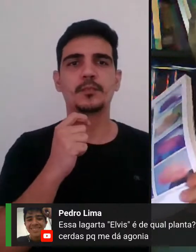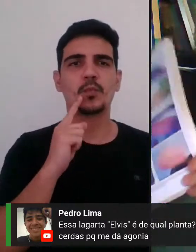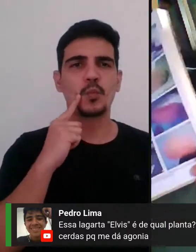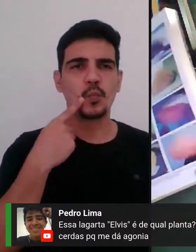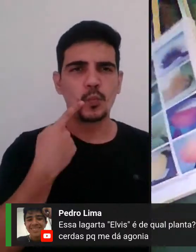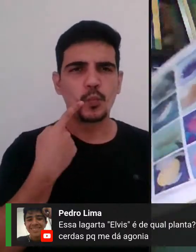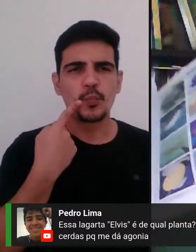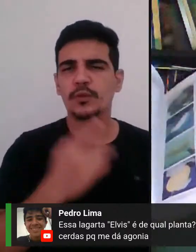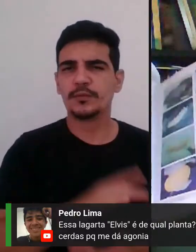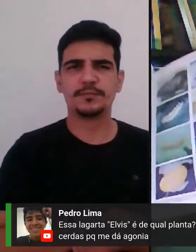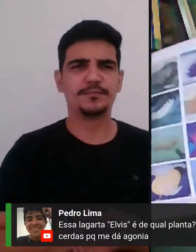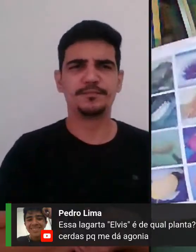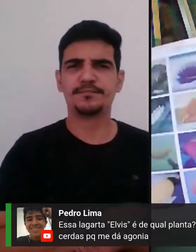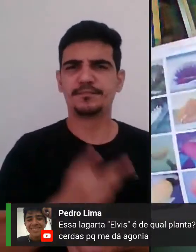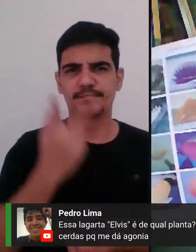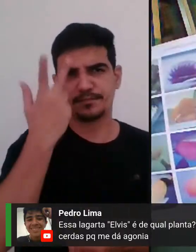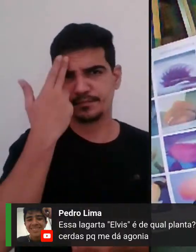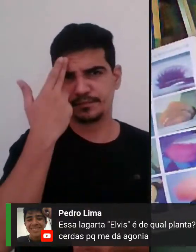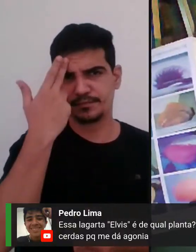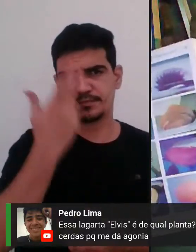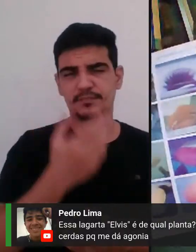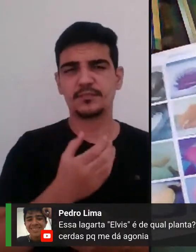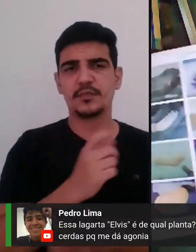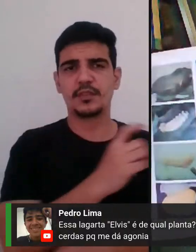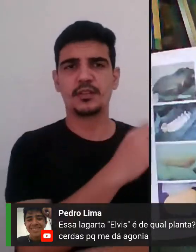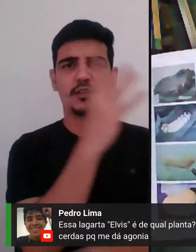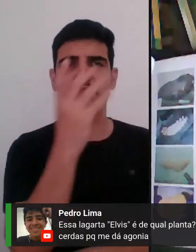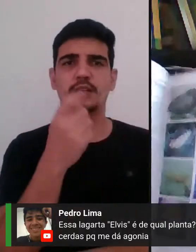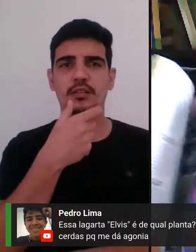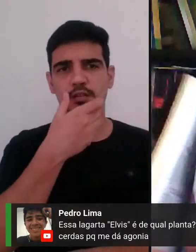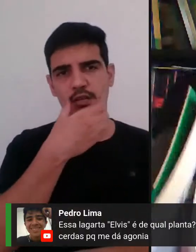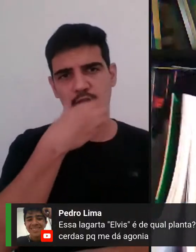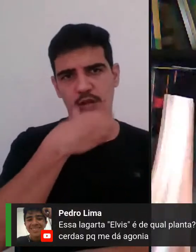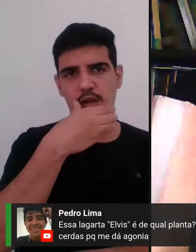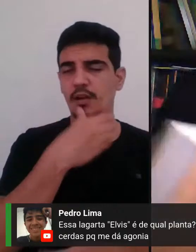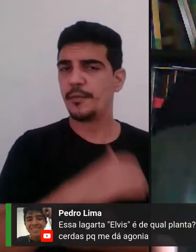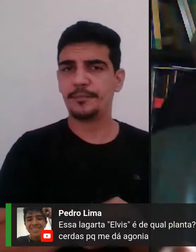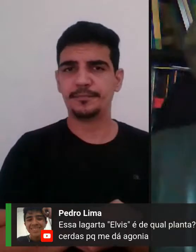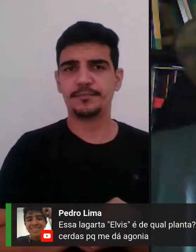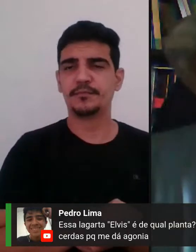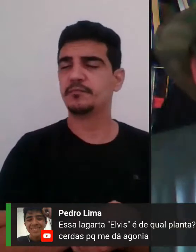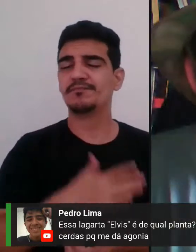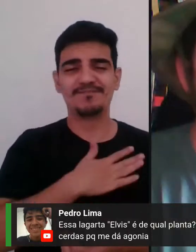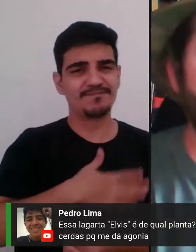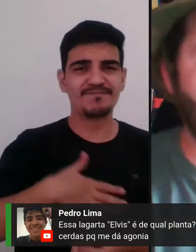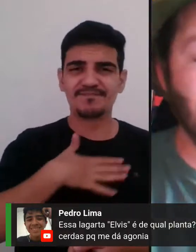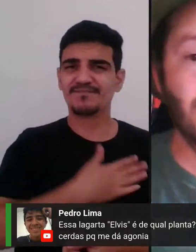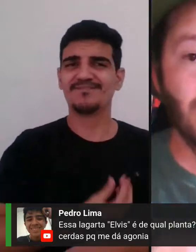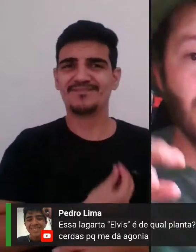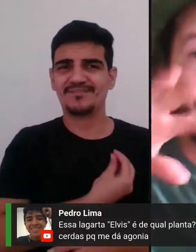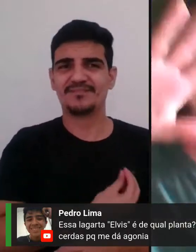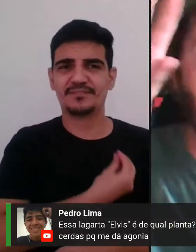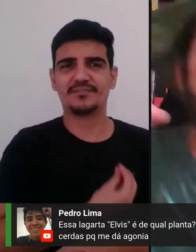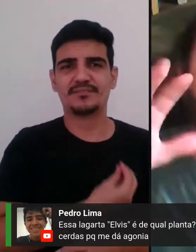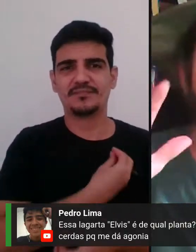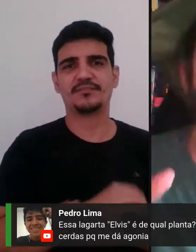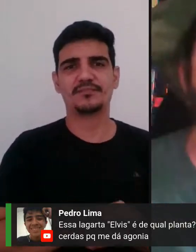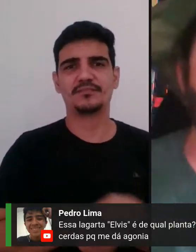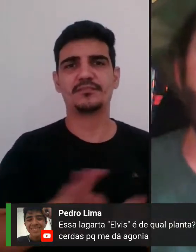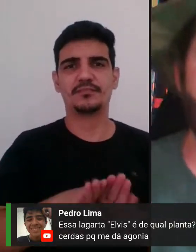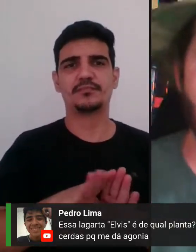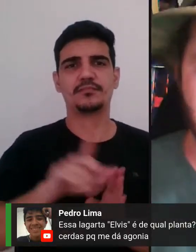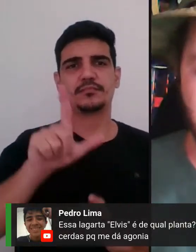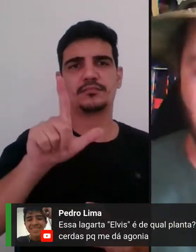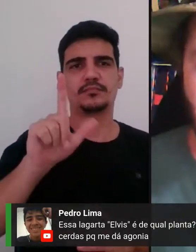né? São árvores frutíferas. Né? Por exemplo, a própria Lonômia, ela gosta muito, né, de viver nesses locais. Tem uma lagarta aqui